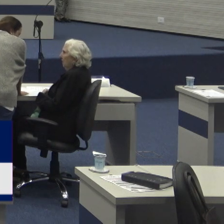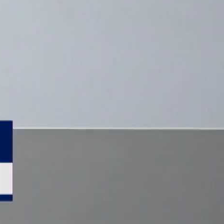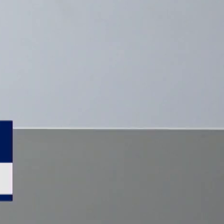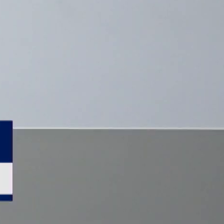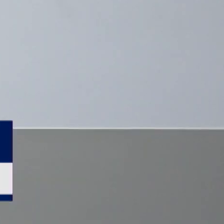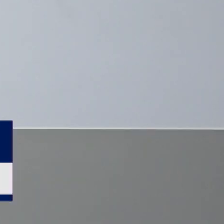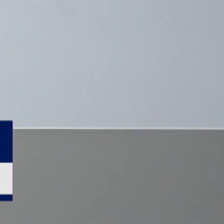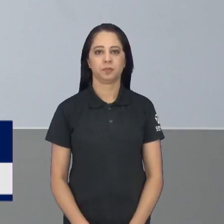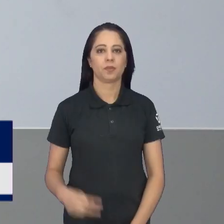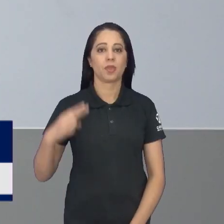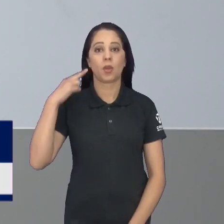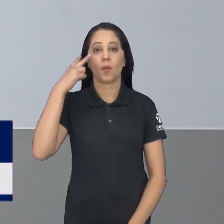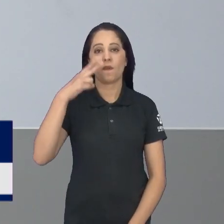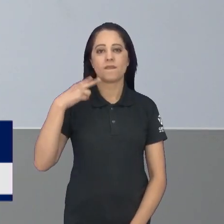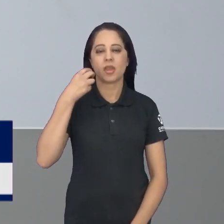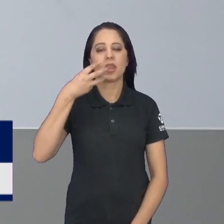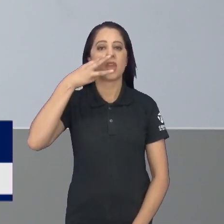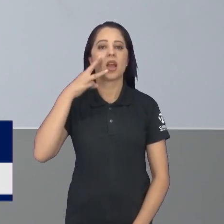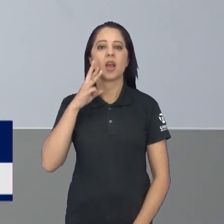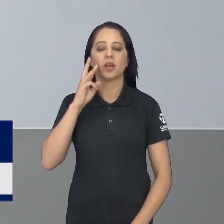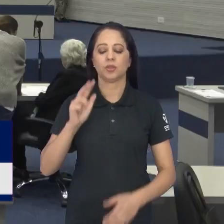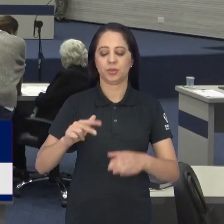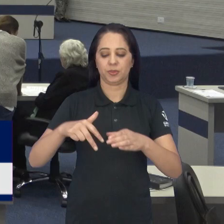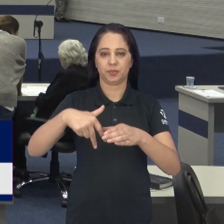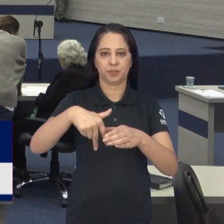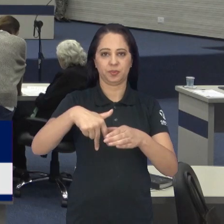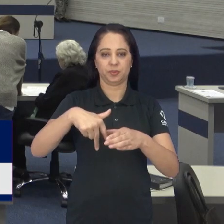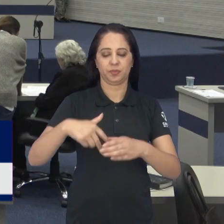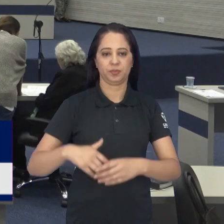Com a palavra, o vereador Walter Reach.